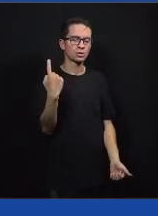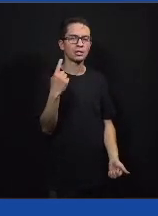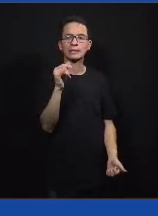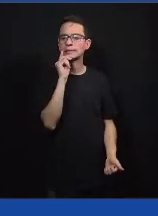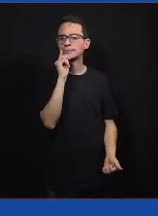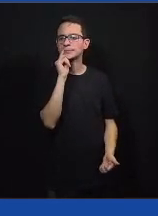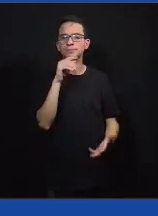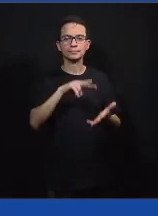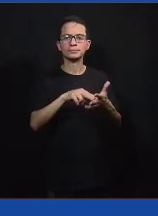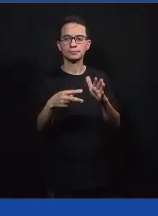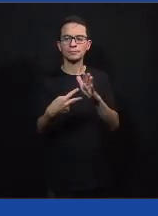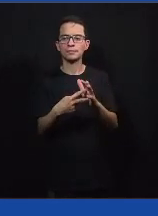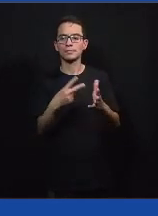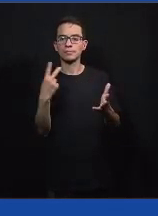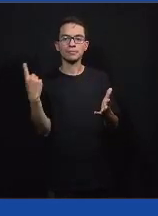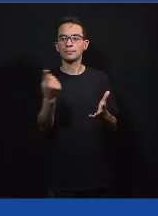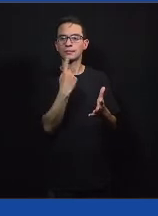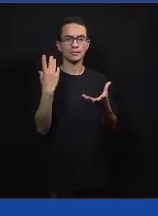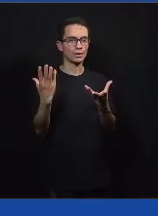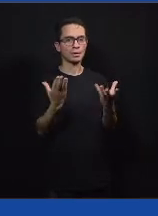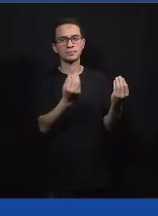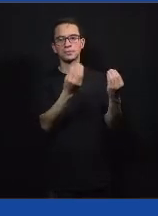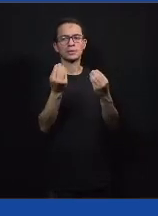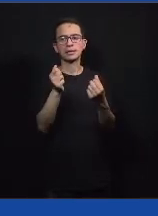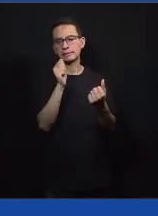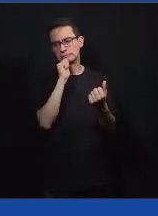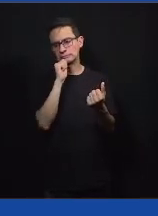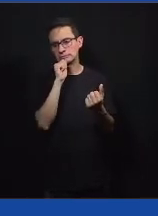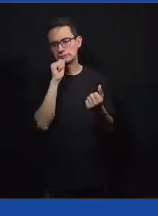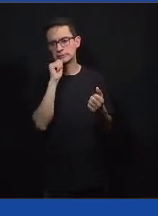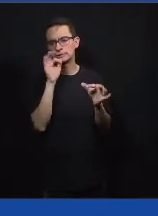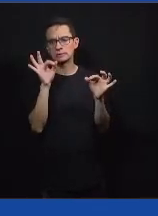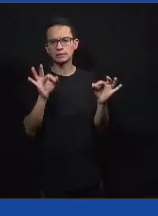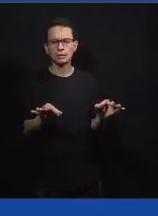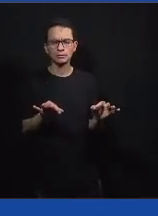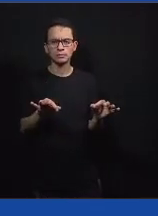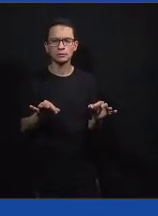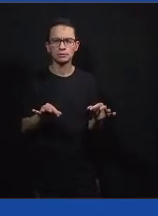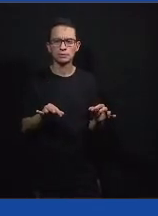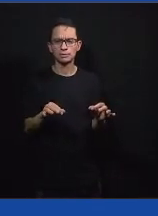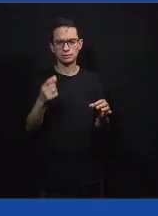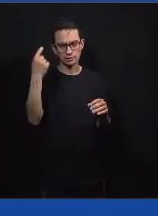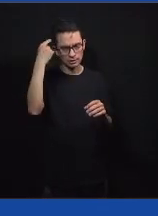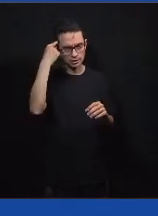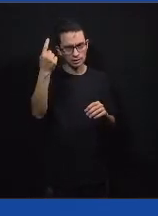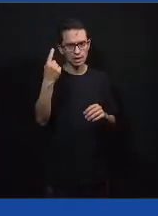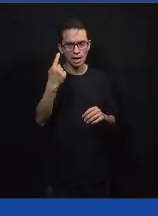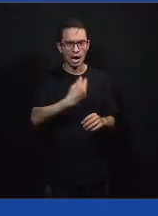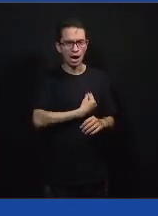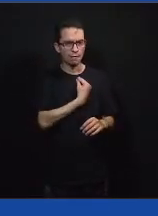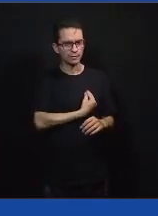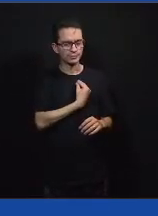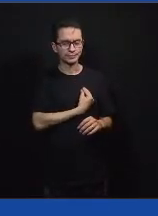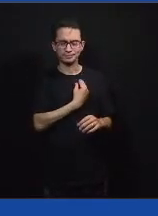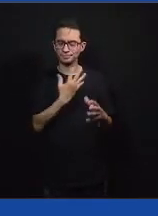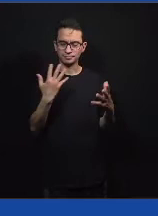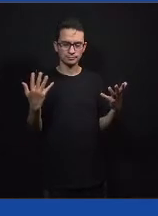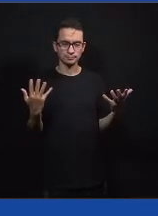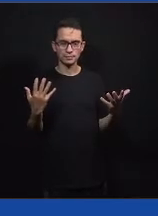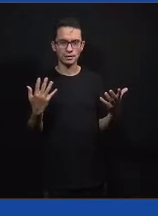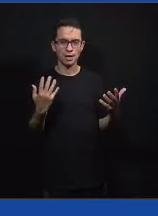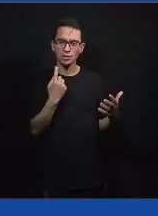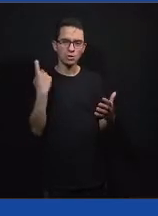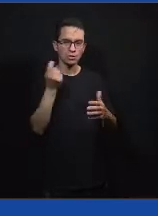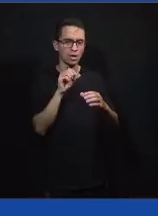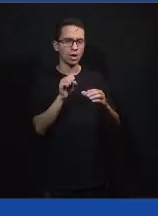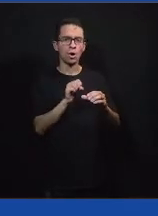muitos de nós né Não nos conhecemos ainda pessoalmente né ao vivo porque como por conta da